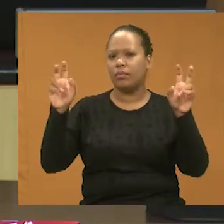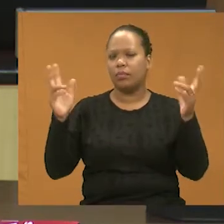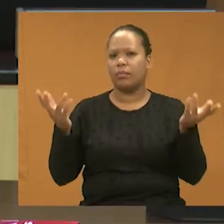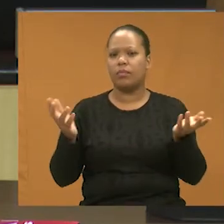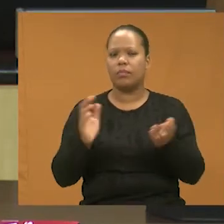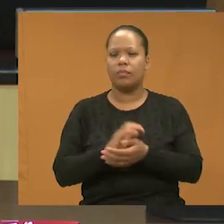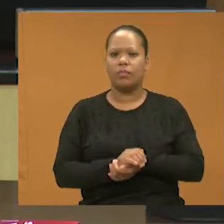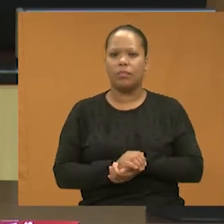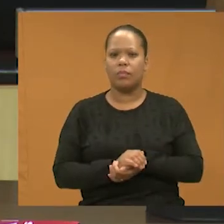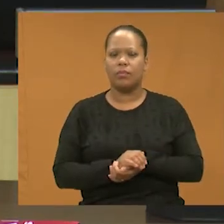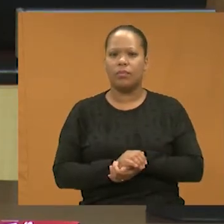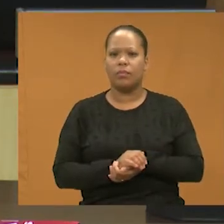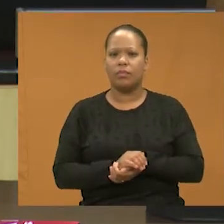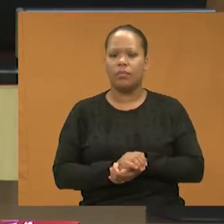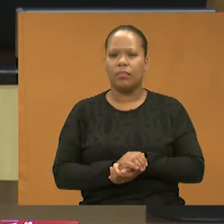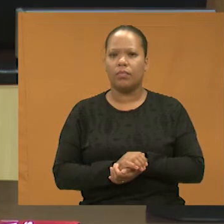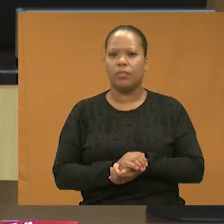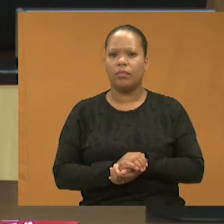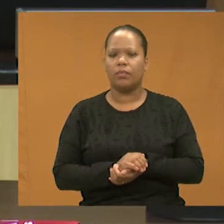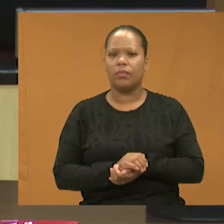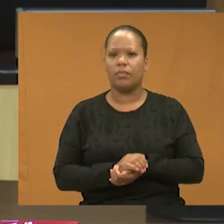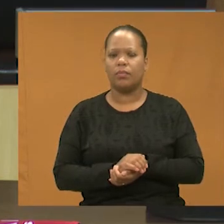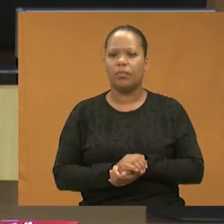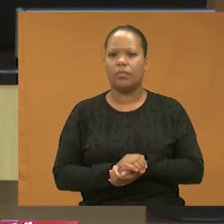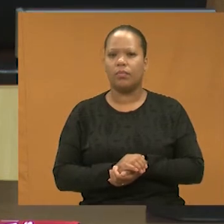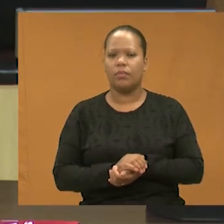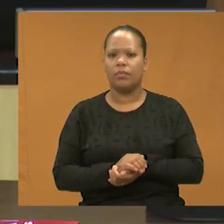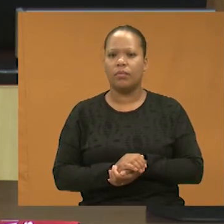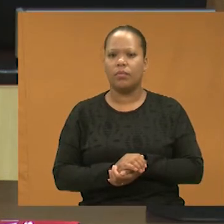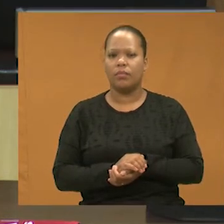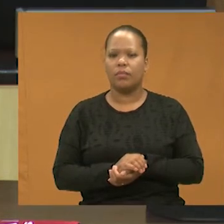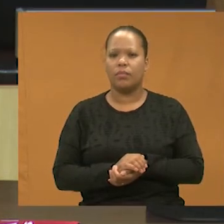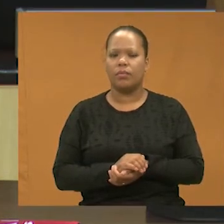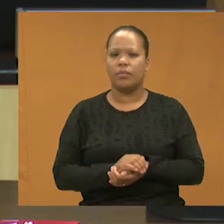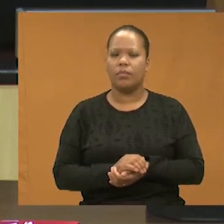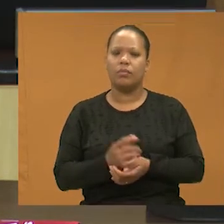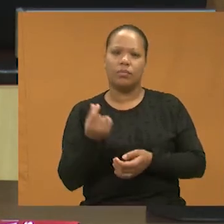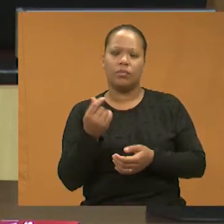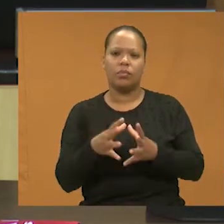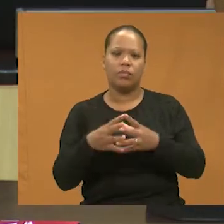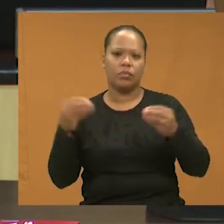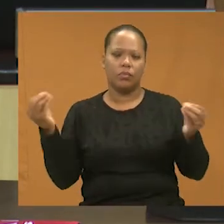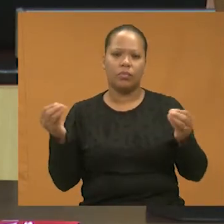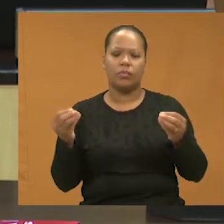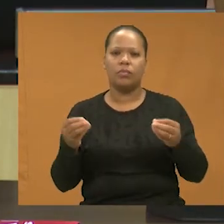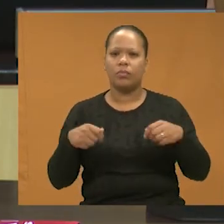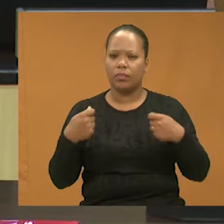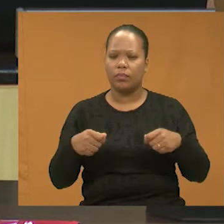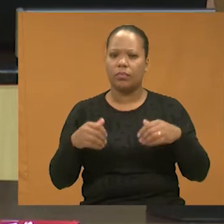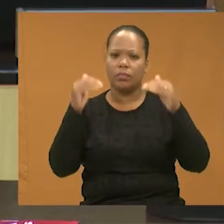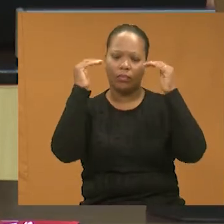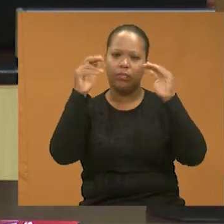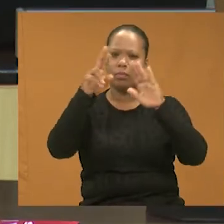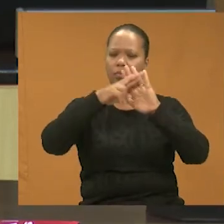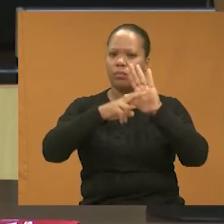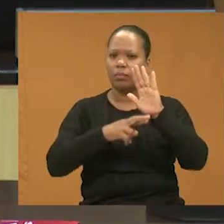podem configurar eventual improbidade administrativa ou mesmo ilícito penal, considerando o disposto na Lei Orgânica